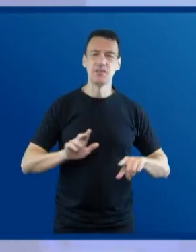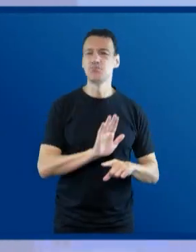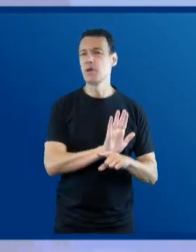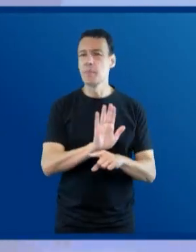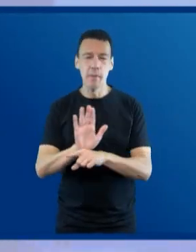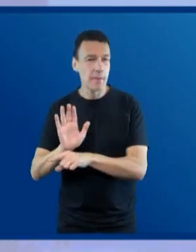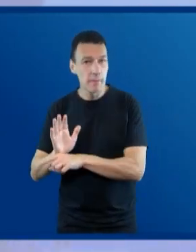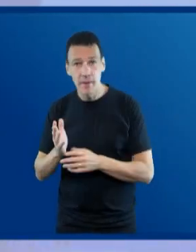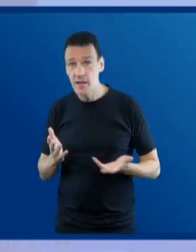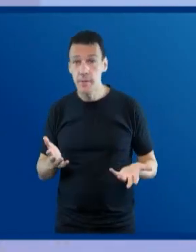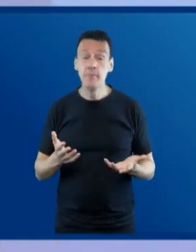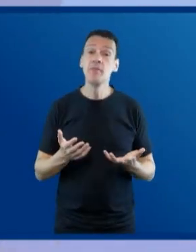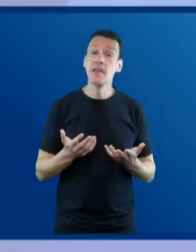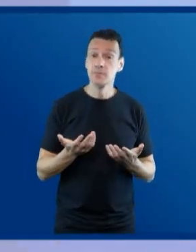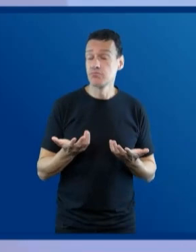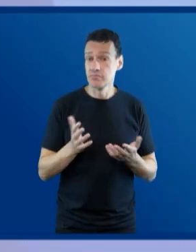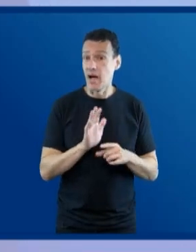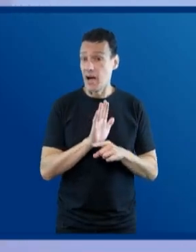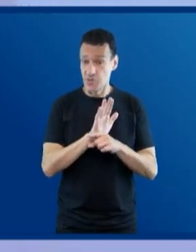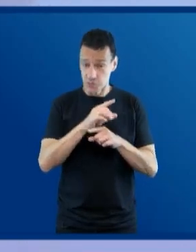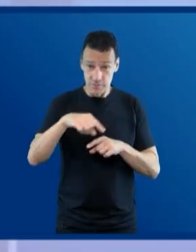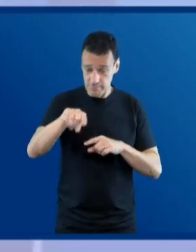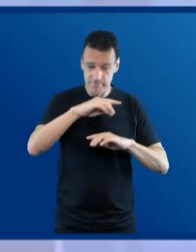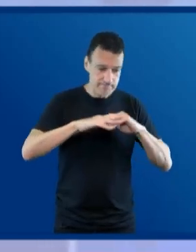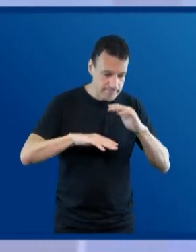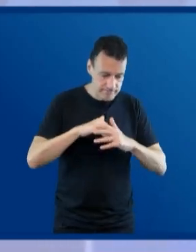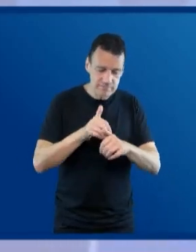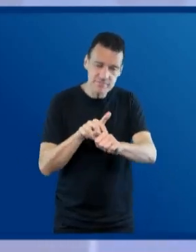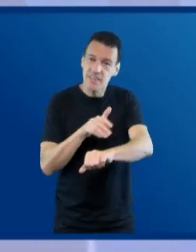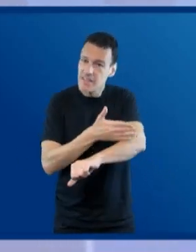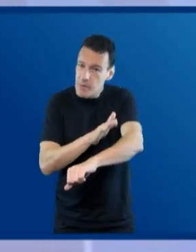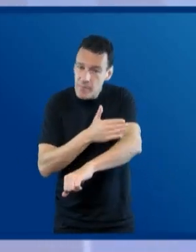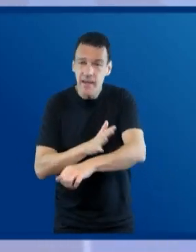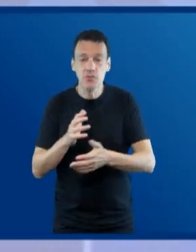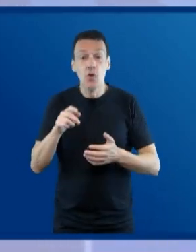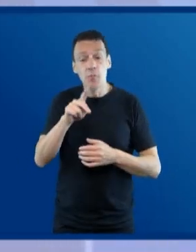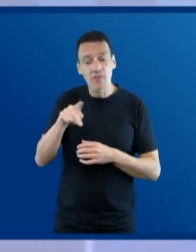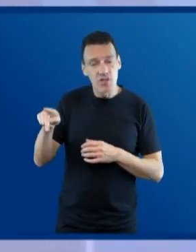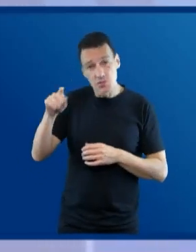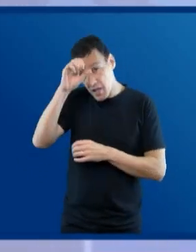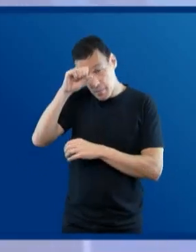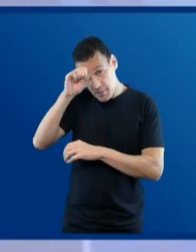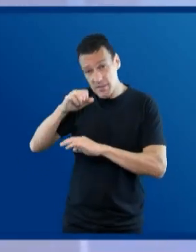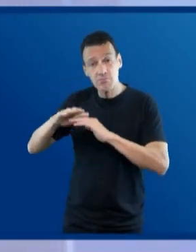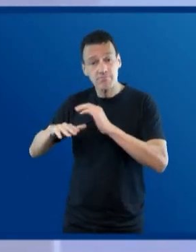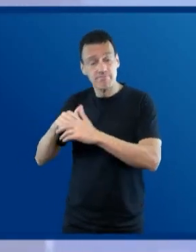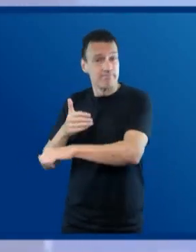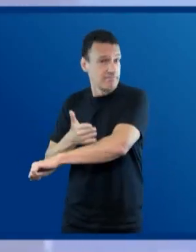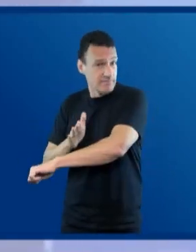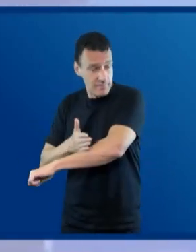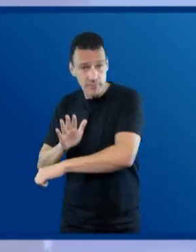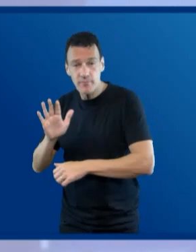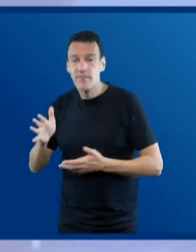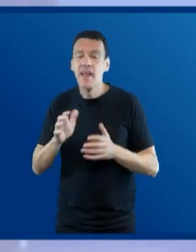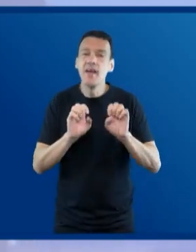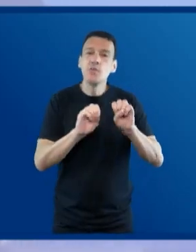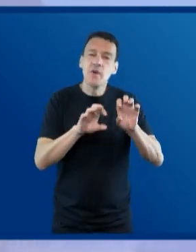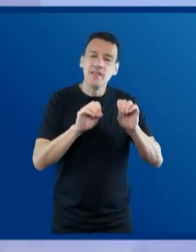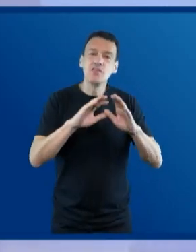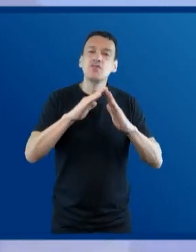que implementam currículos, realizam formação de professores, promovem atividades de educação financeira nas escolas públicas de todo o